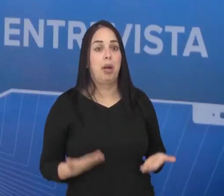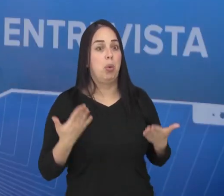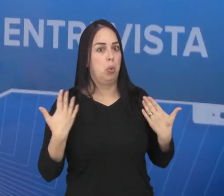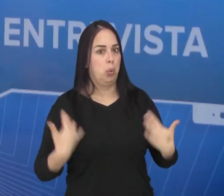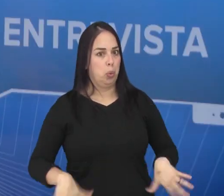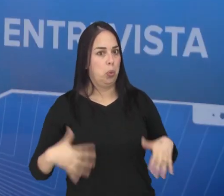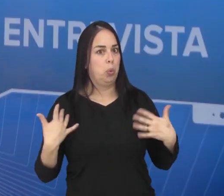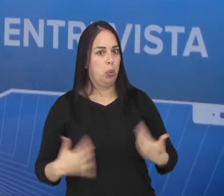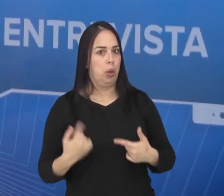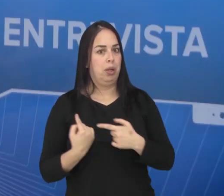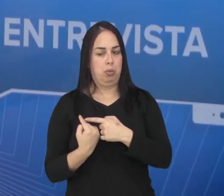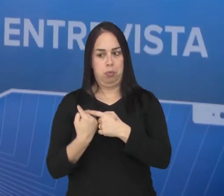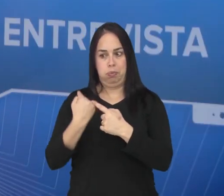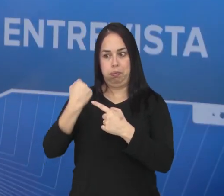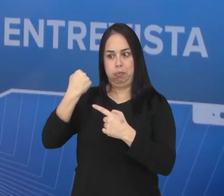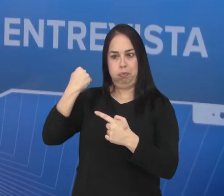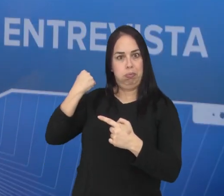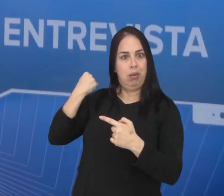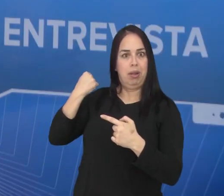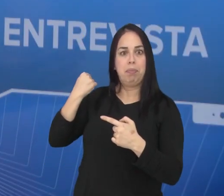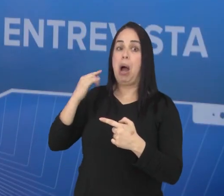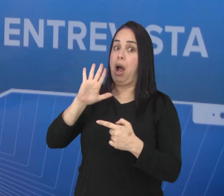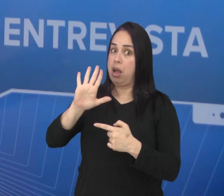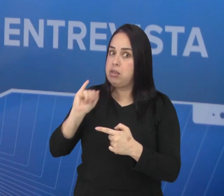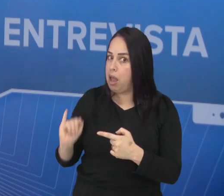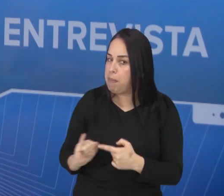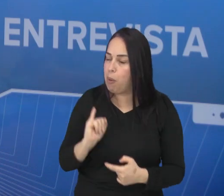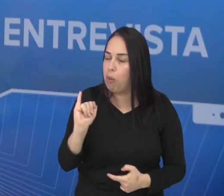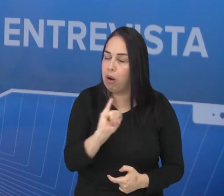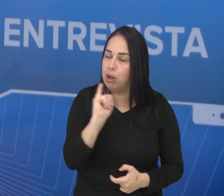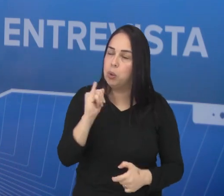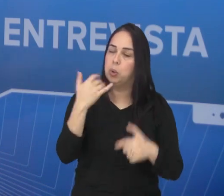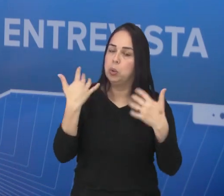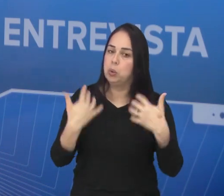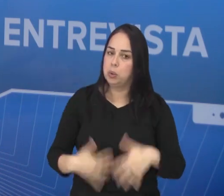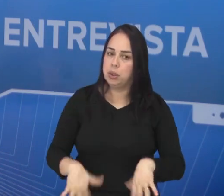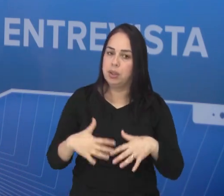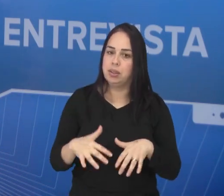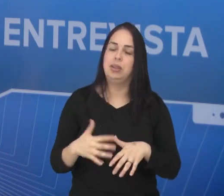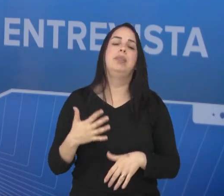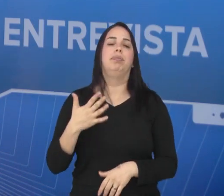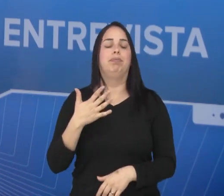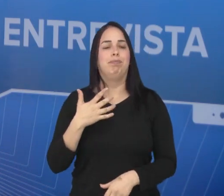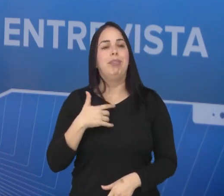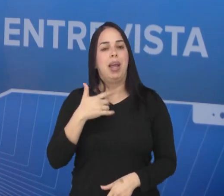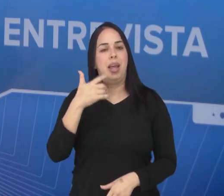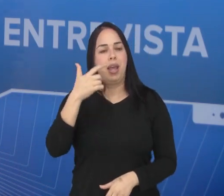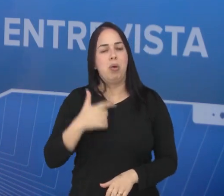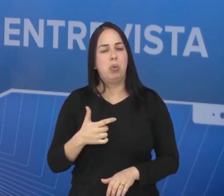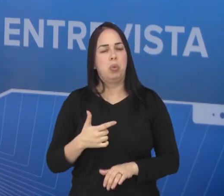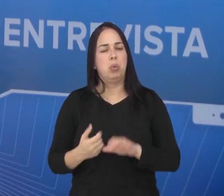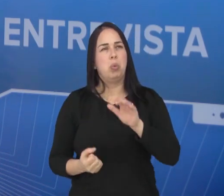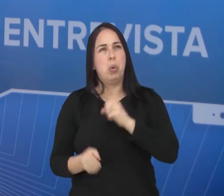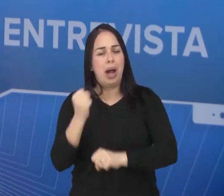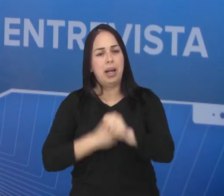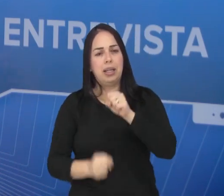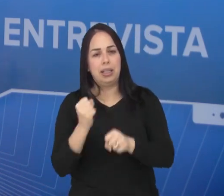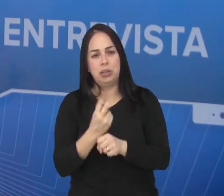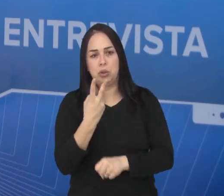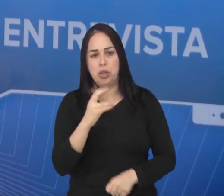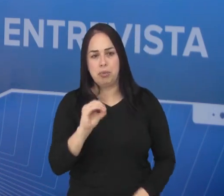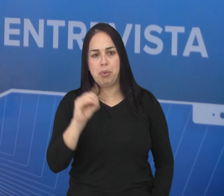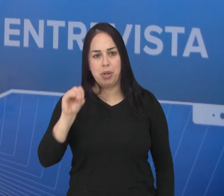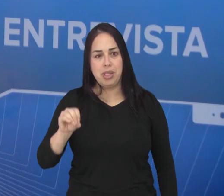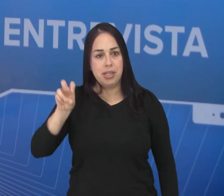histórico longo, mas que foi muito importante e é muito importante, né? Eu tinha apresentado em 2005, né, o